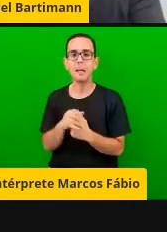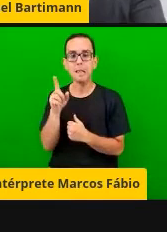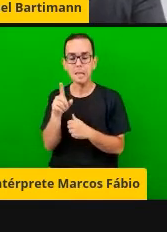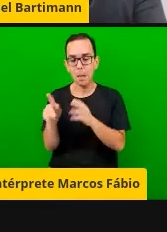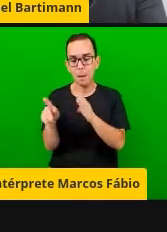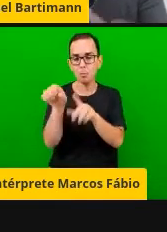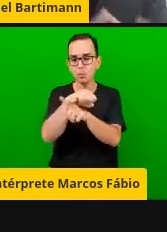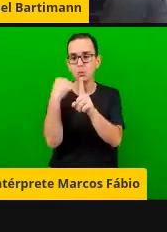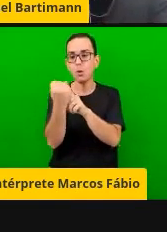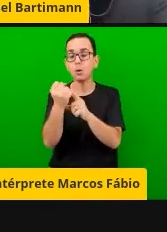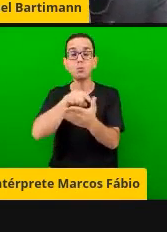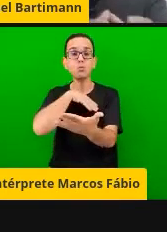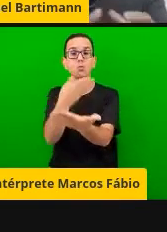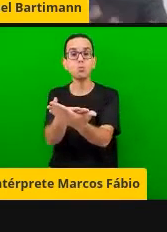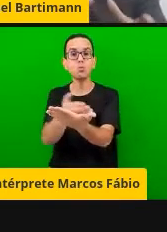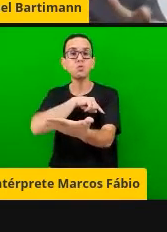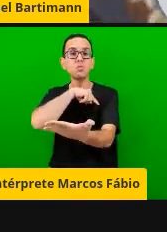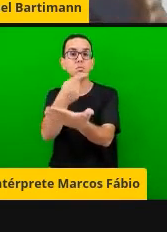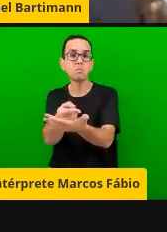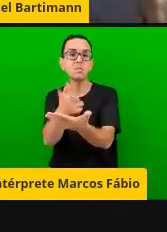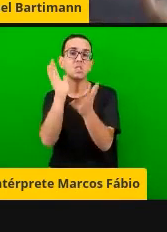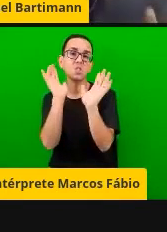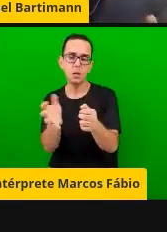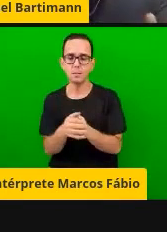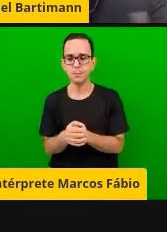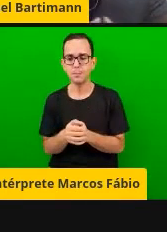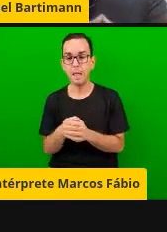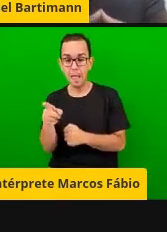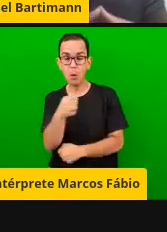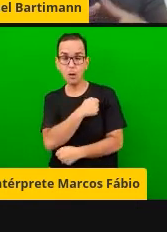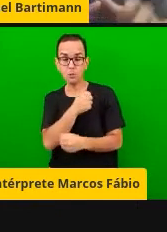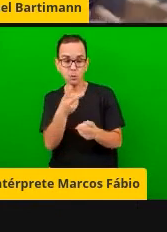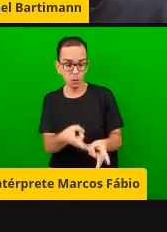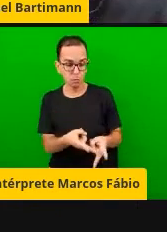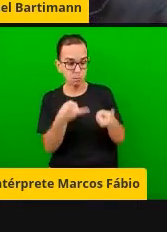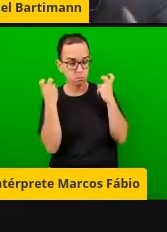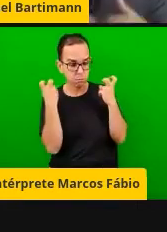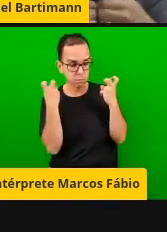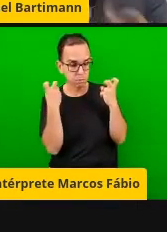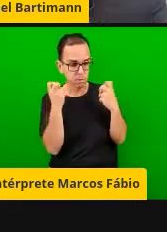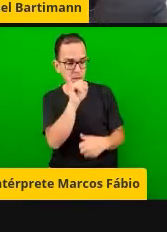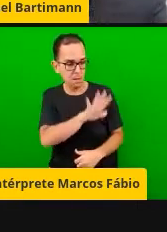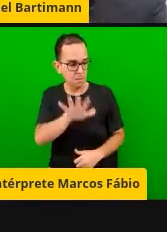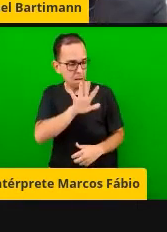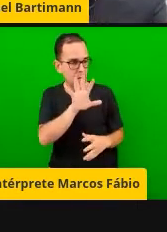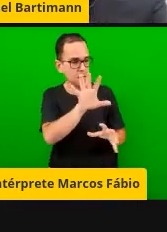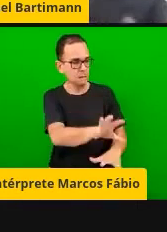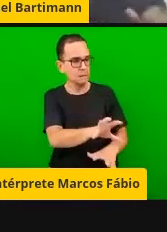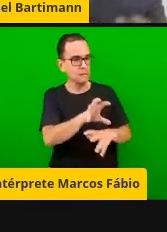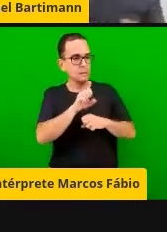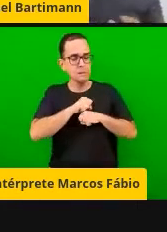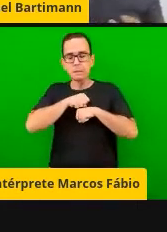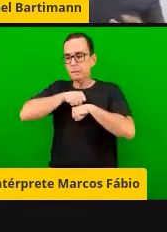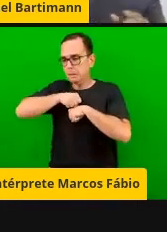imediato. Em grande parte, aquele aluno que vai receber a imagem, ele reproduz sem considerar, por